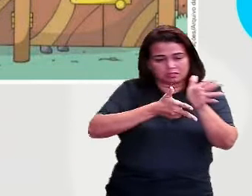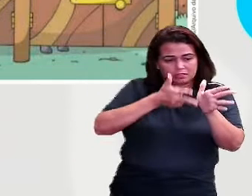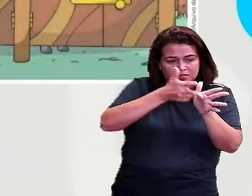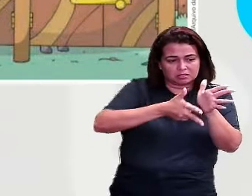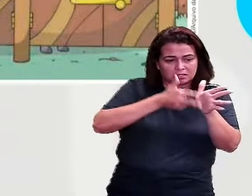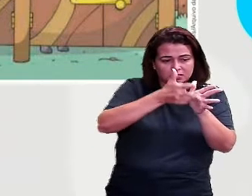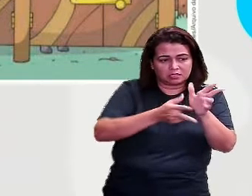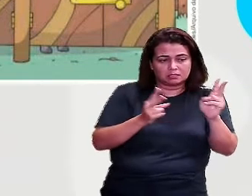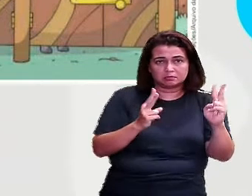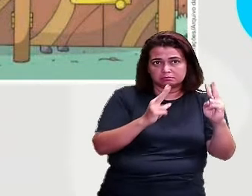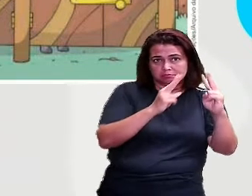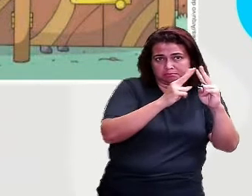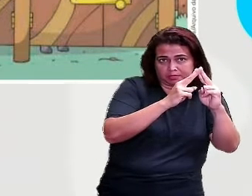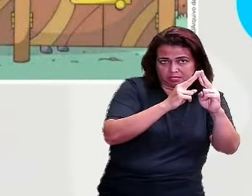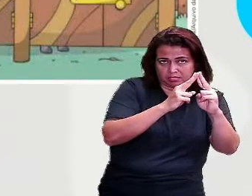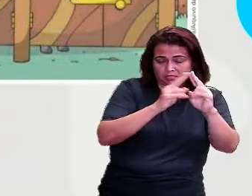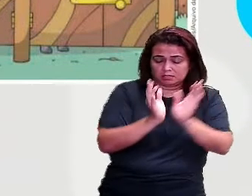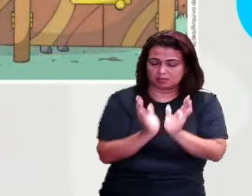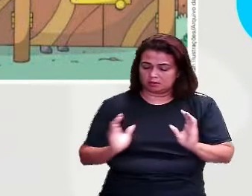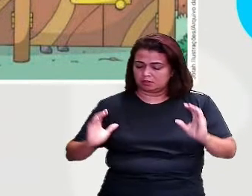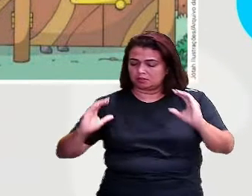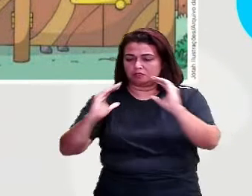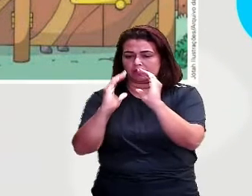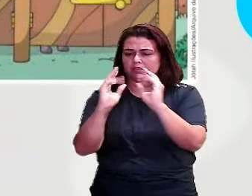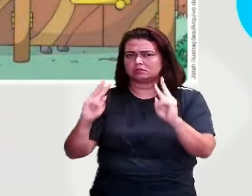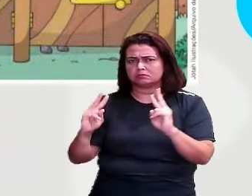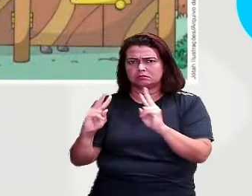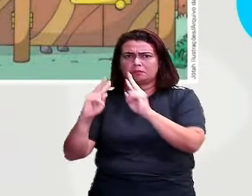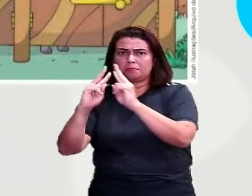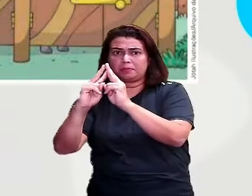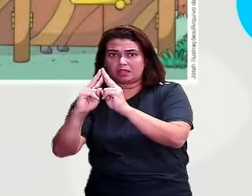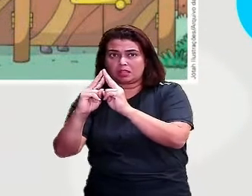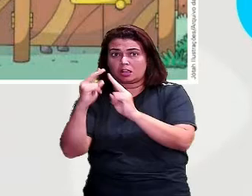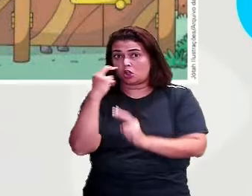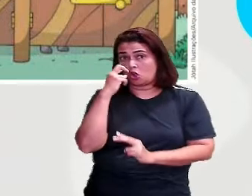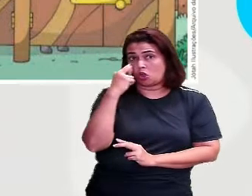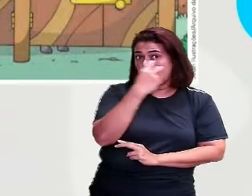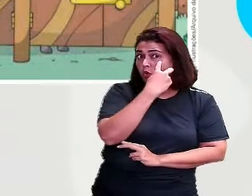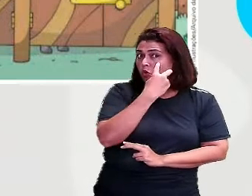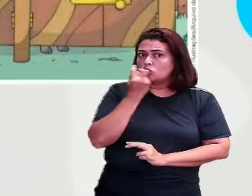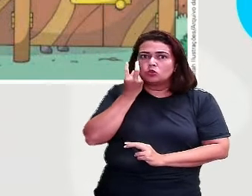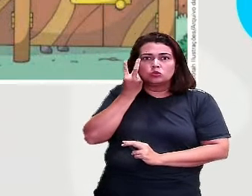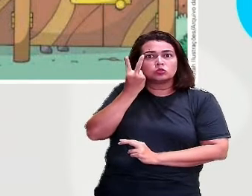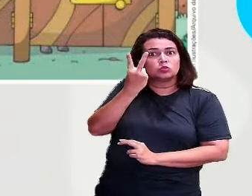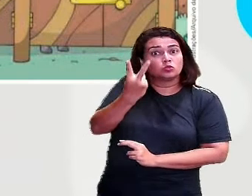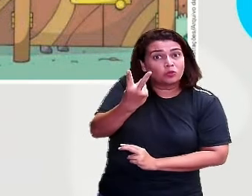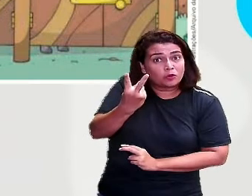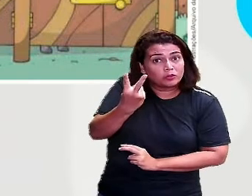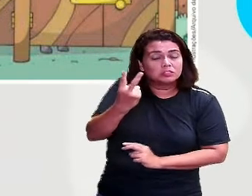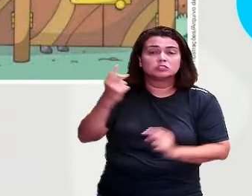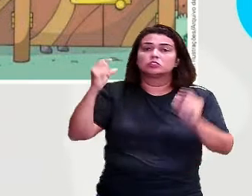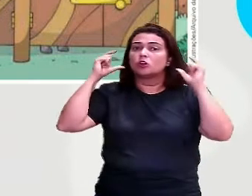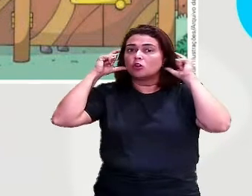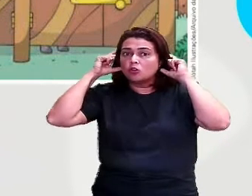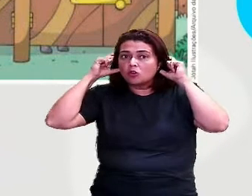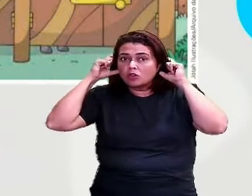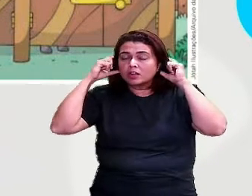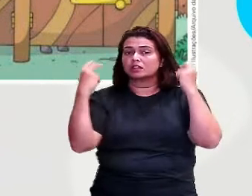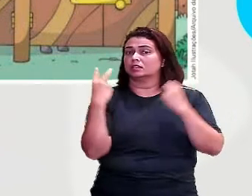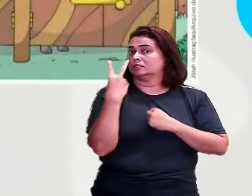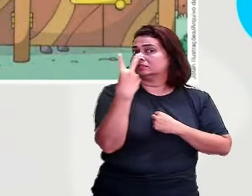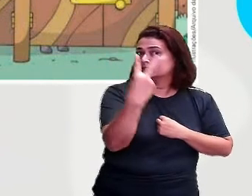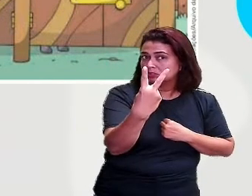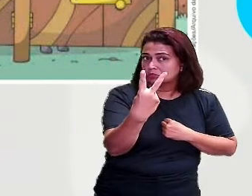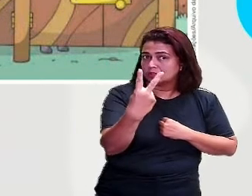2 vasos, par de vasos. Par de olhos, 2 olhos. Par de orelhas, 2 orelhas.